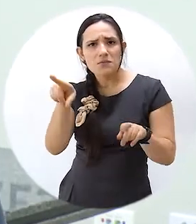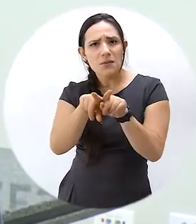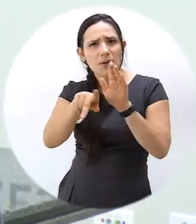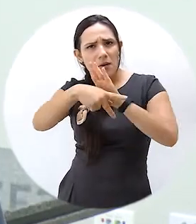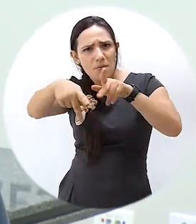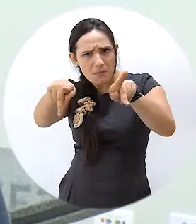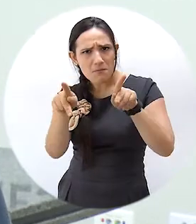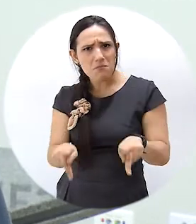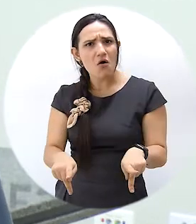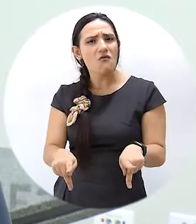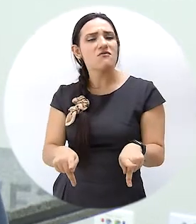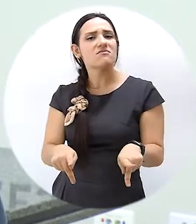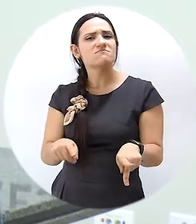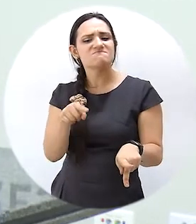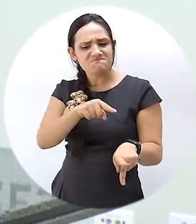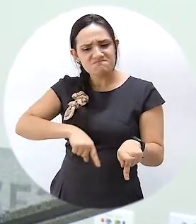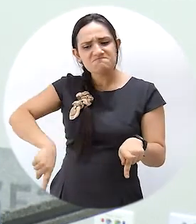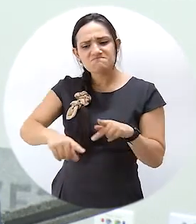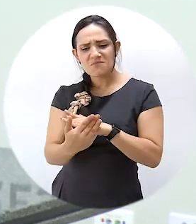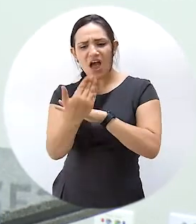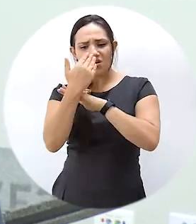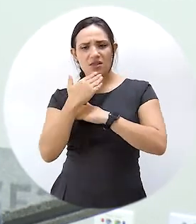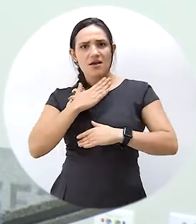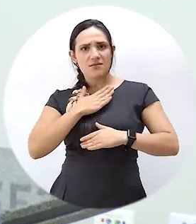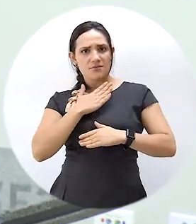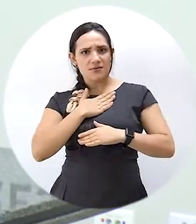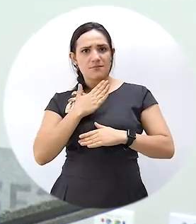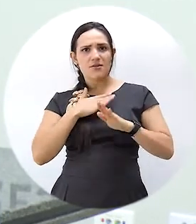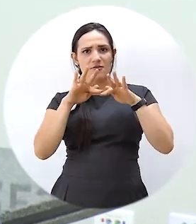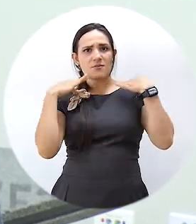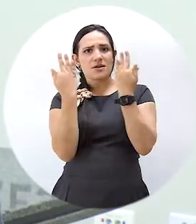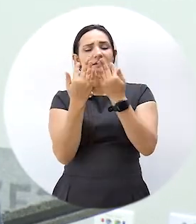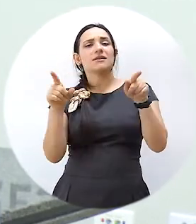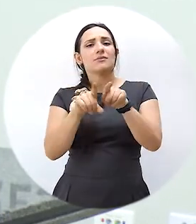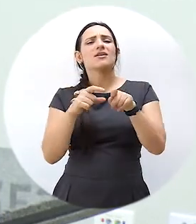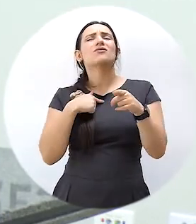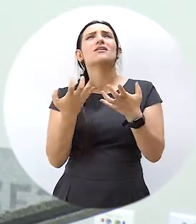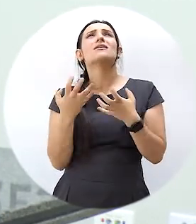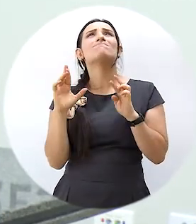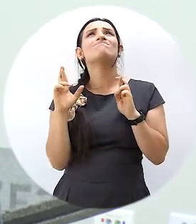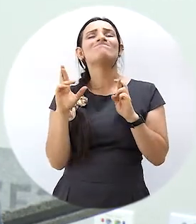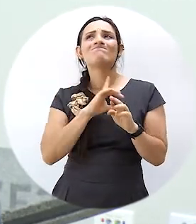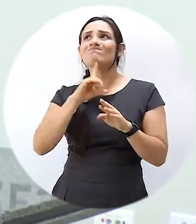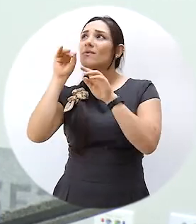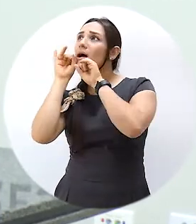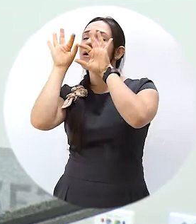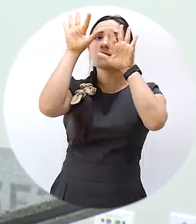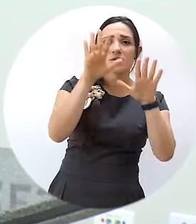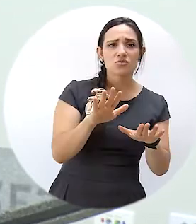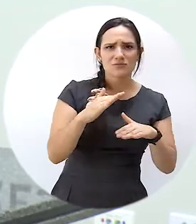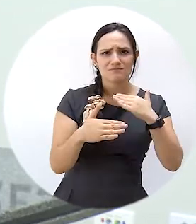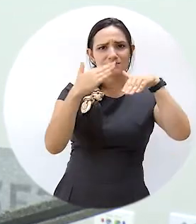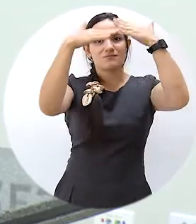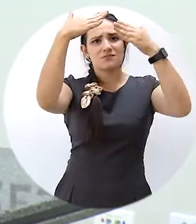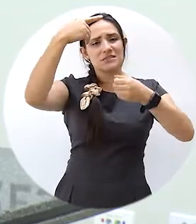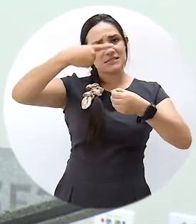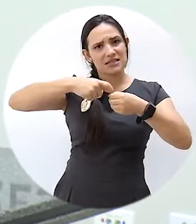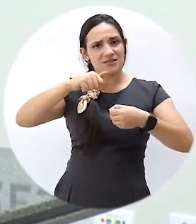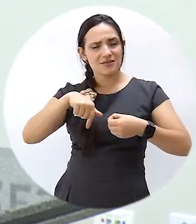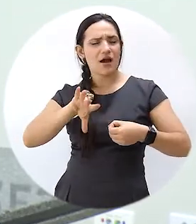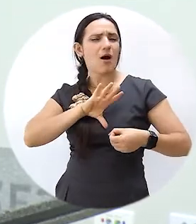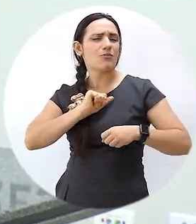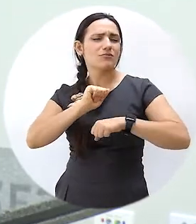Campo Grande a seu povo a sua gente por tudo que tem proporcionado para mim e para toda minha família meu desejo é que Deus abençoe e prospere